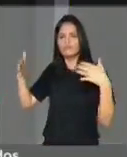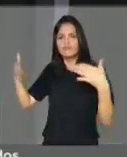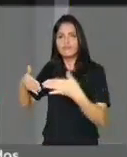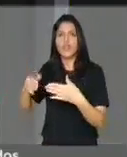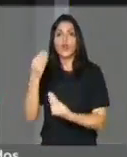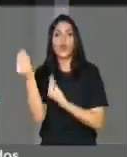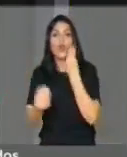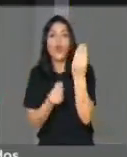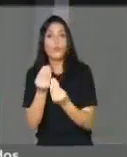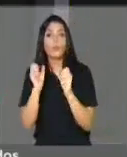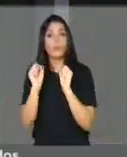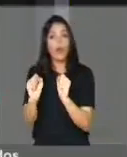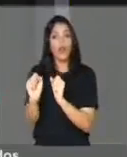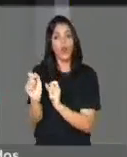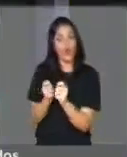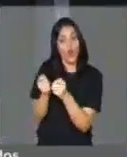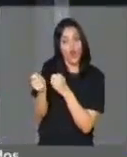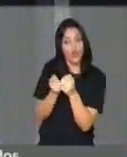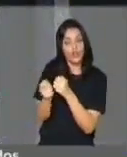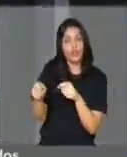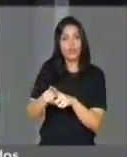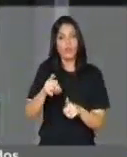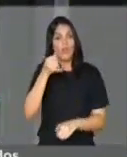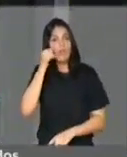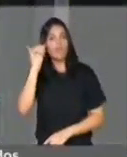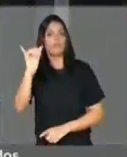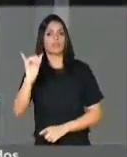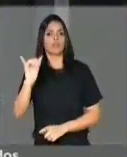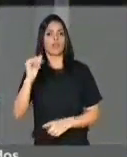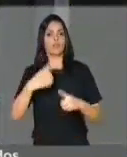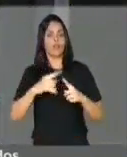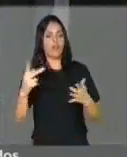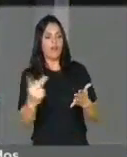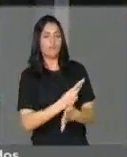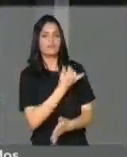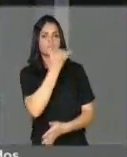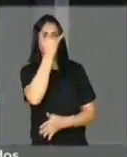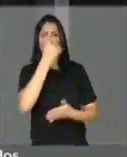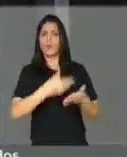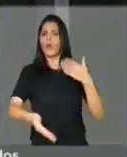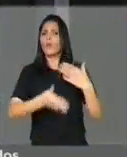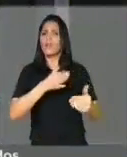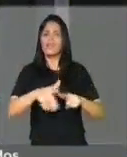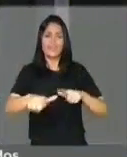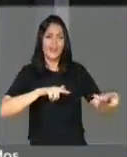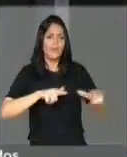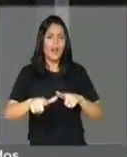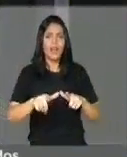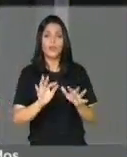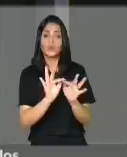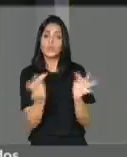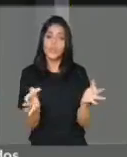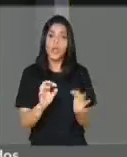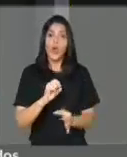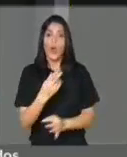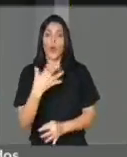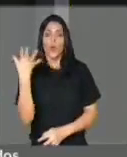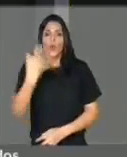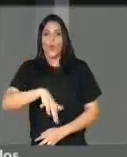de prevenção e controle, de maneira a evitar que a atividade laboral, qualquer que seja, por mais simples que